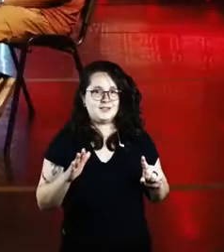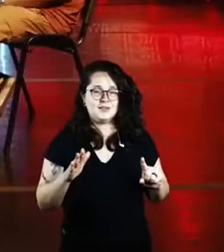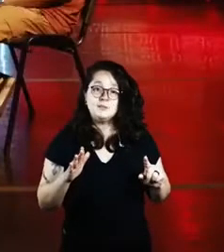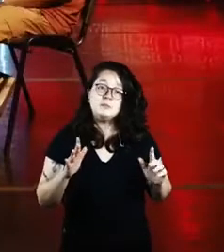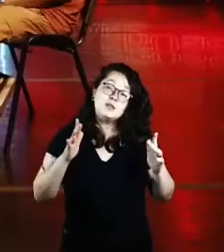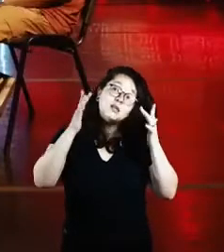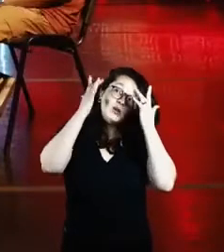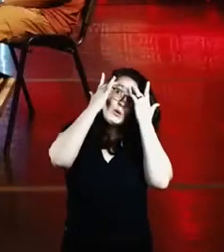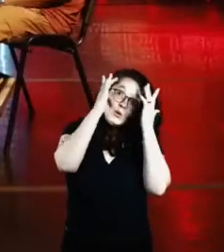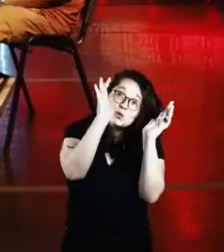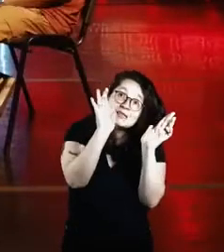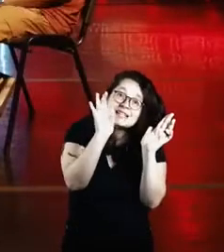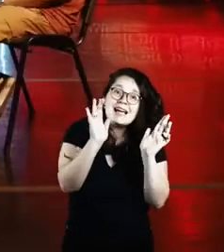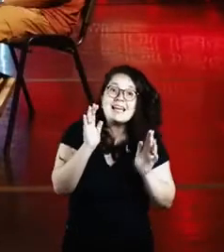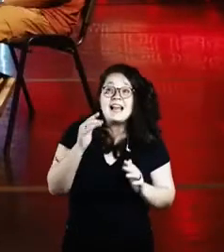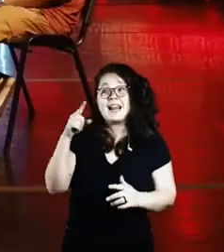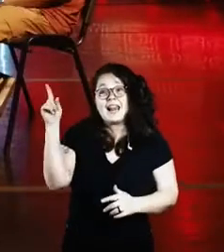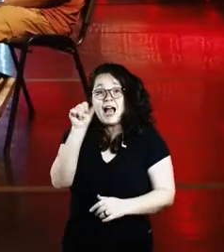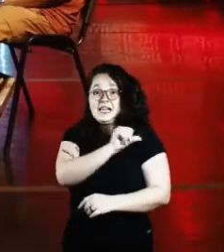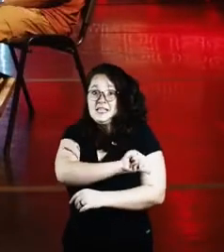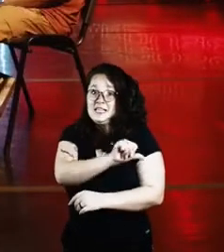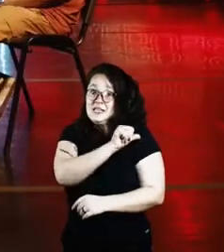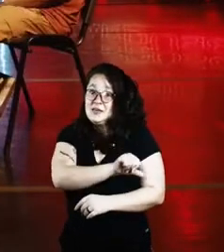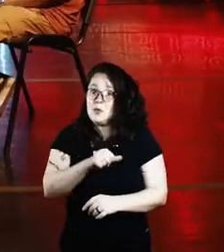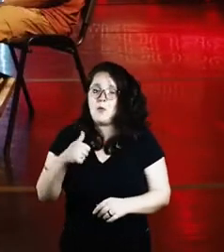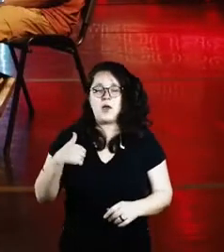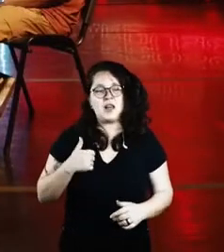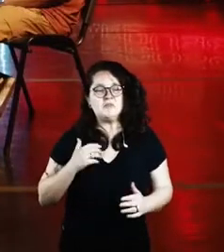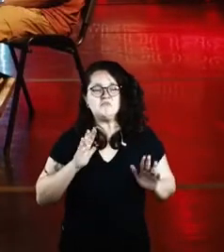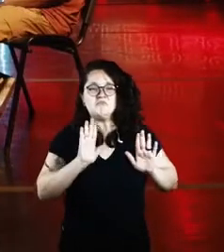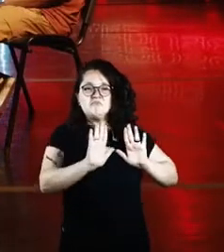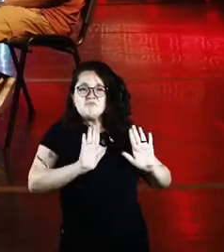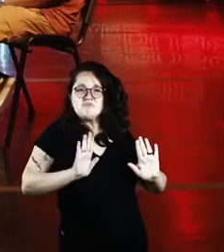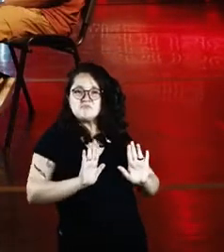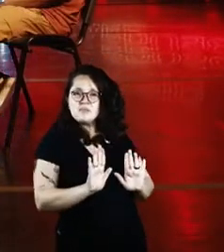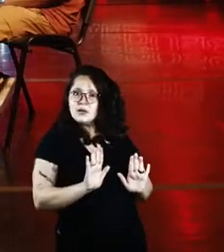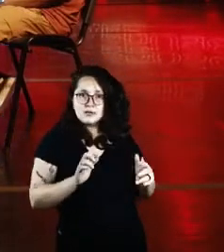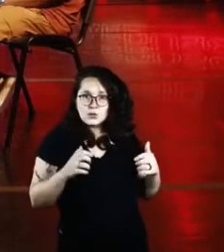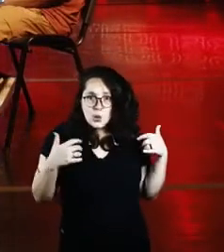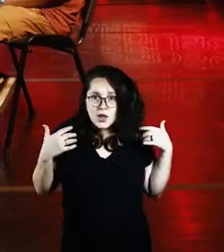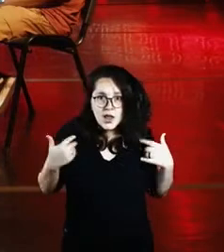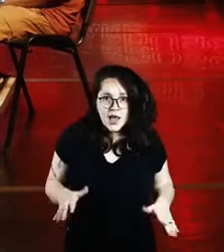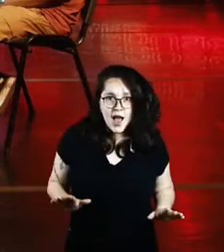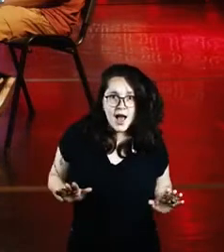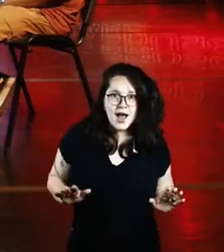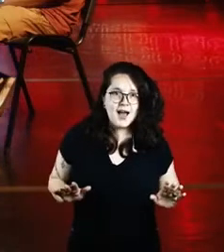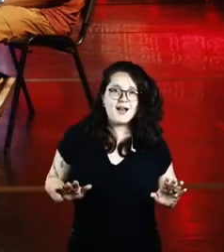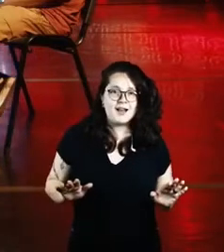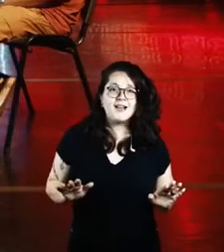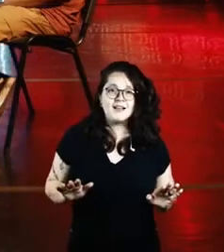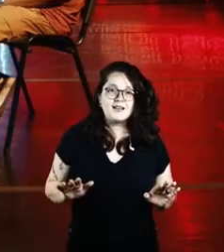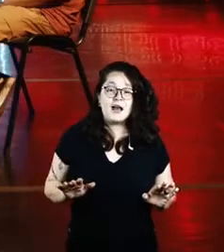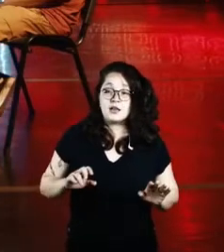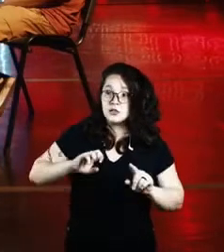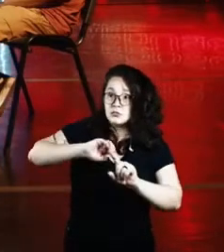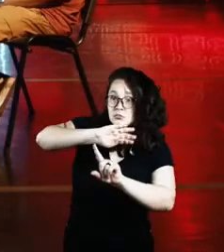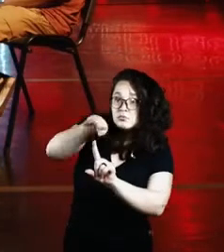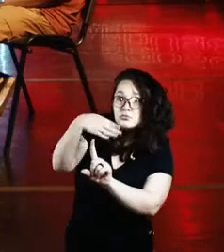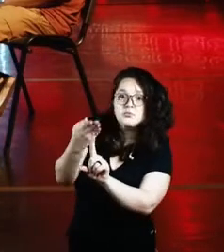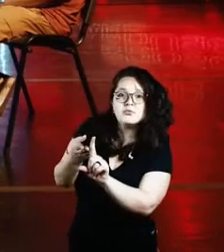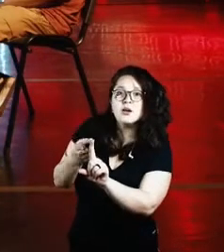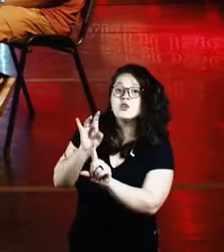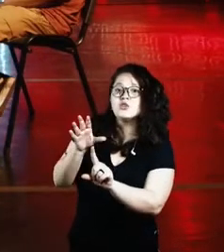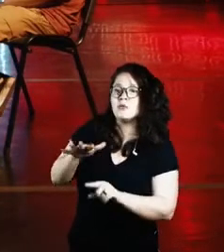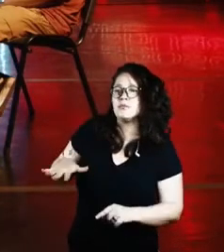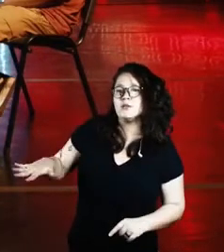algumas ideias erradas lá do Rio. Ele não falava com a gente. Quem referenciava ele era o pessoal da